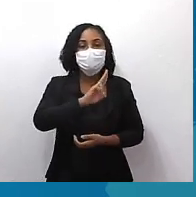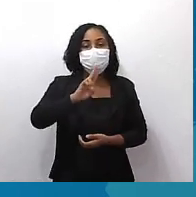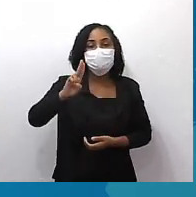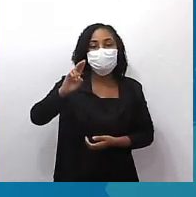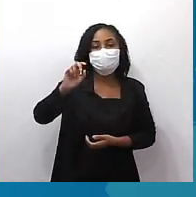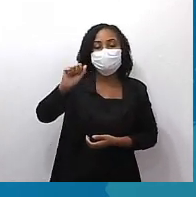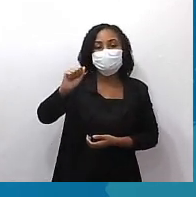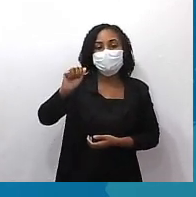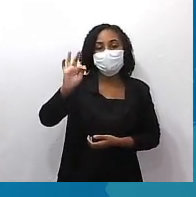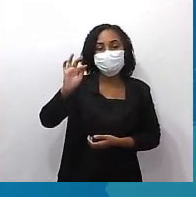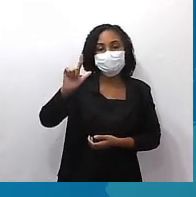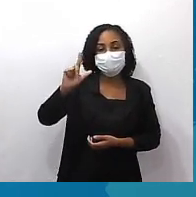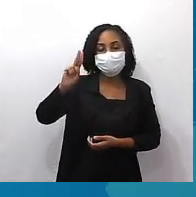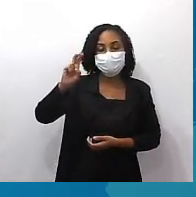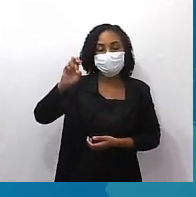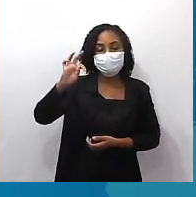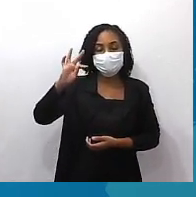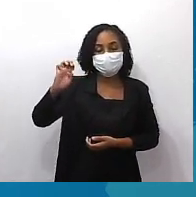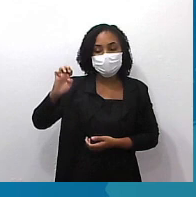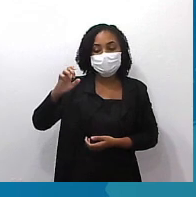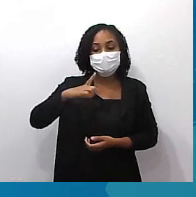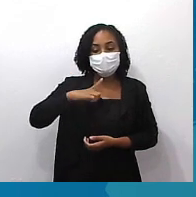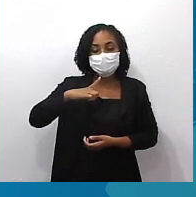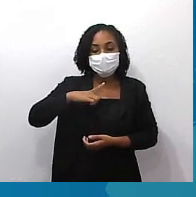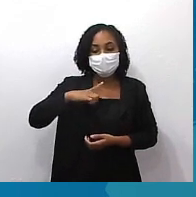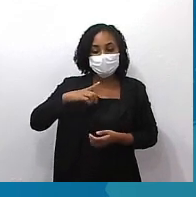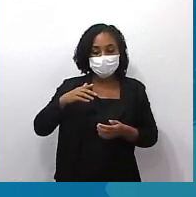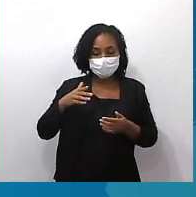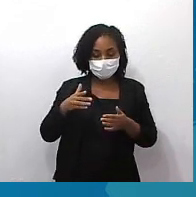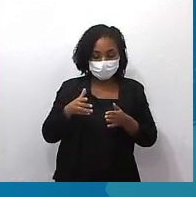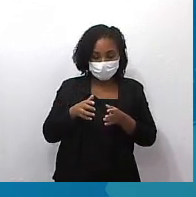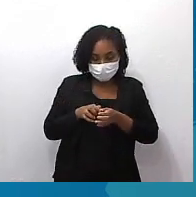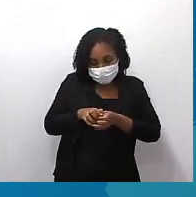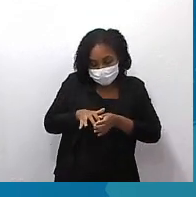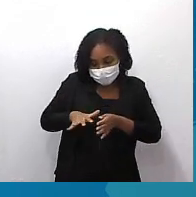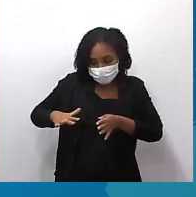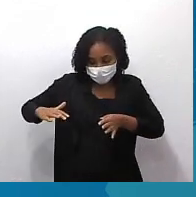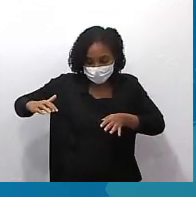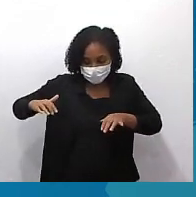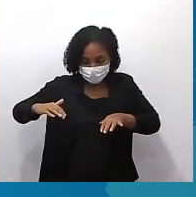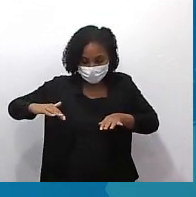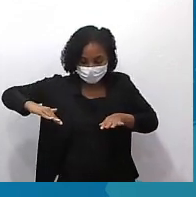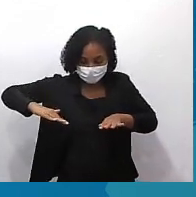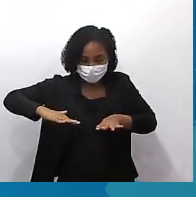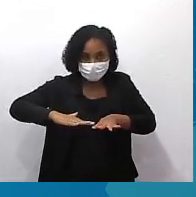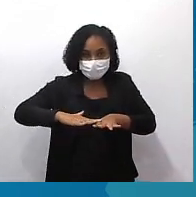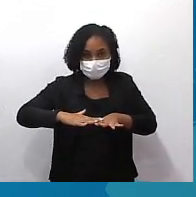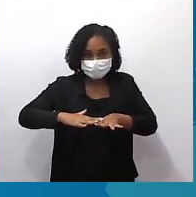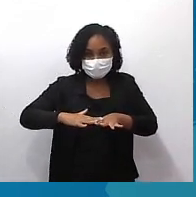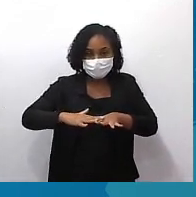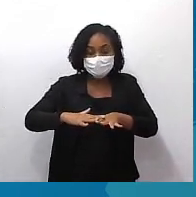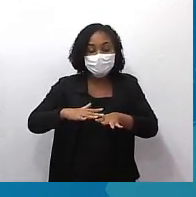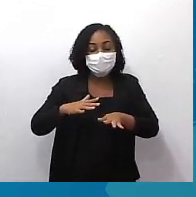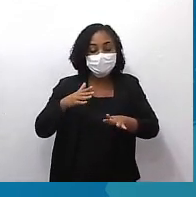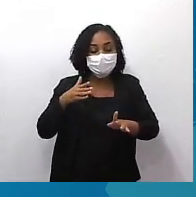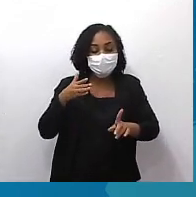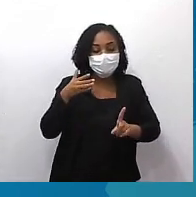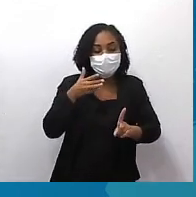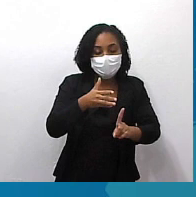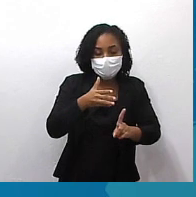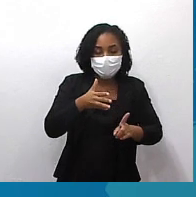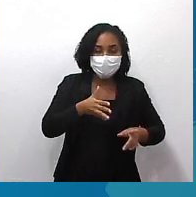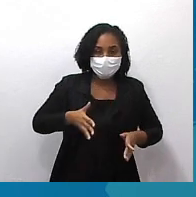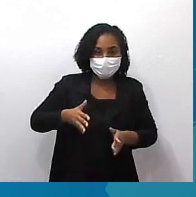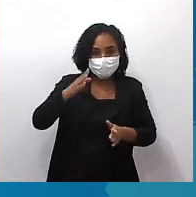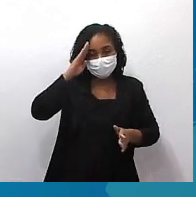rios que vão desaguar no rio principal, né, como está na figura, e os subafluentes são aqueles que desaguam nos